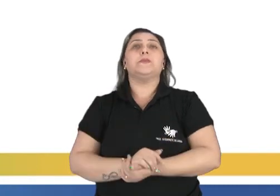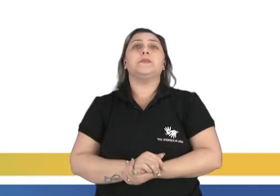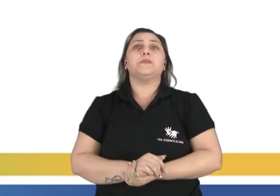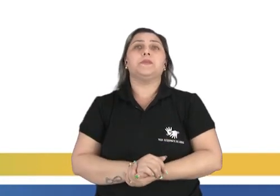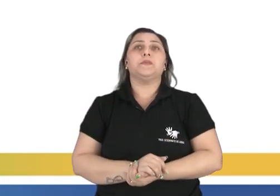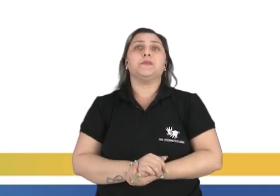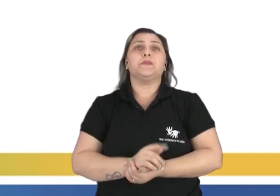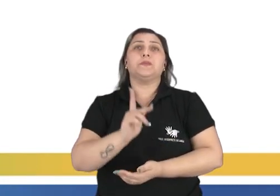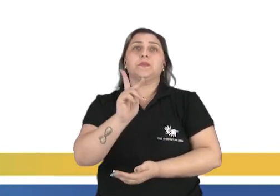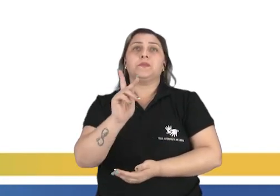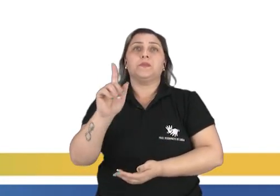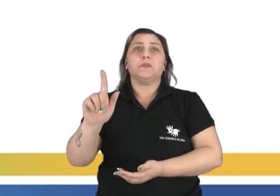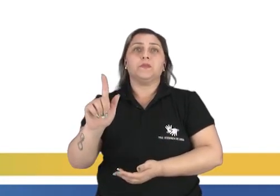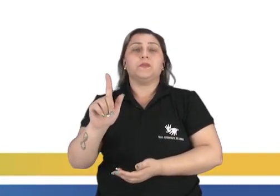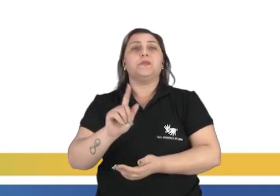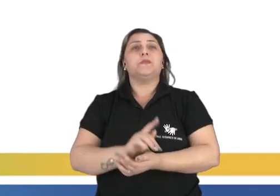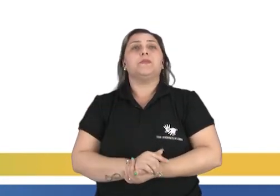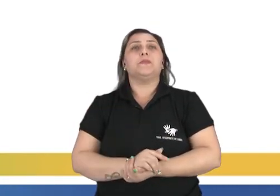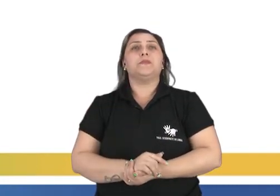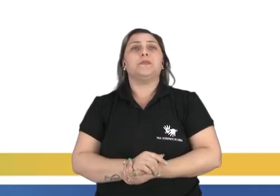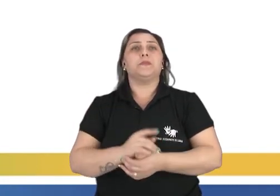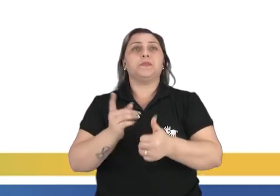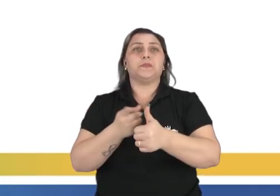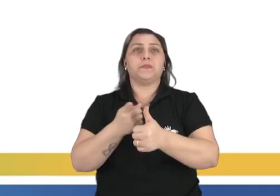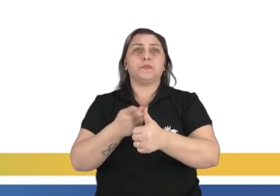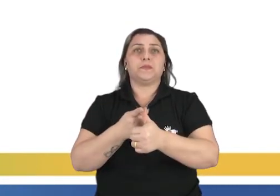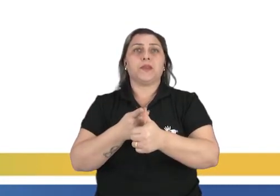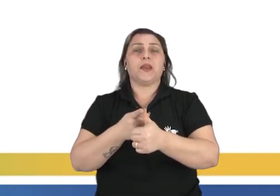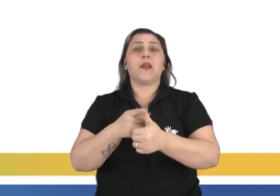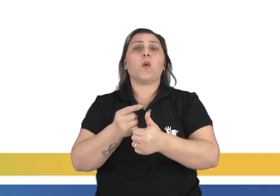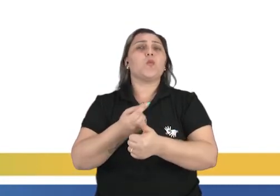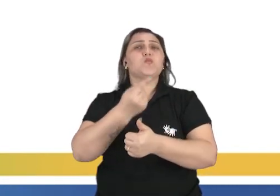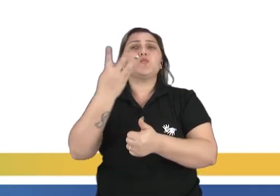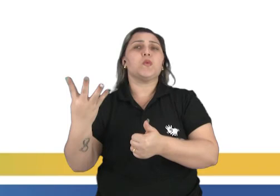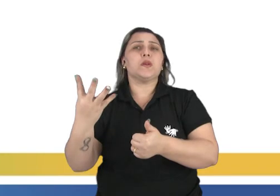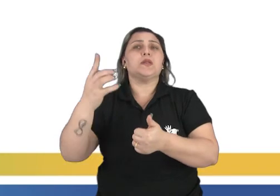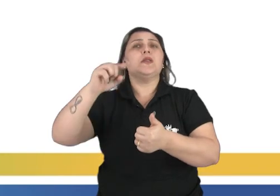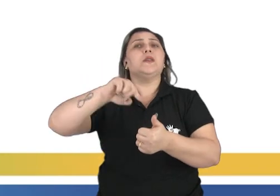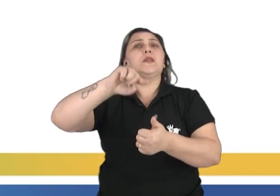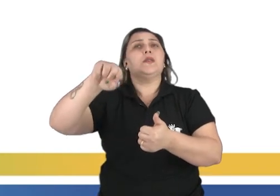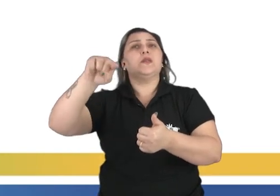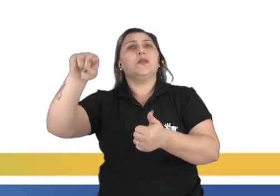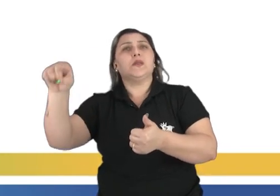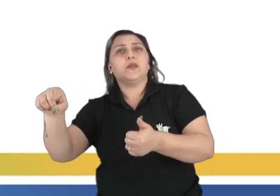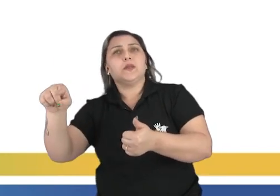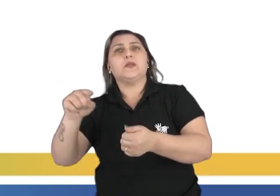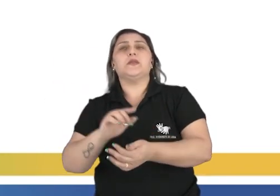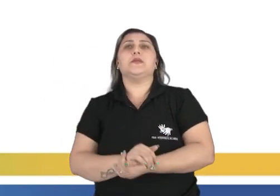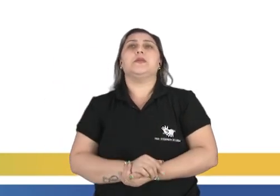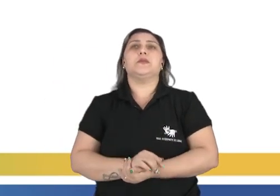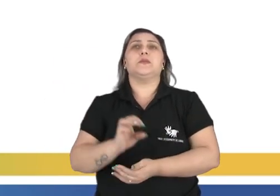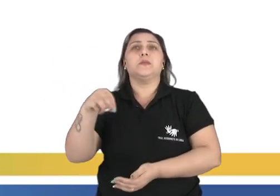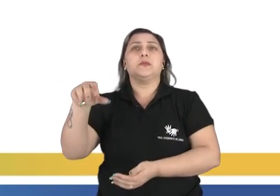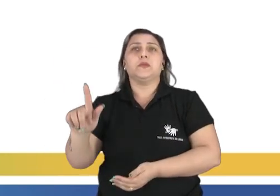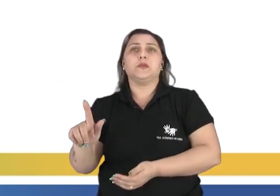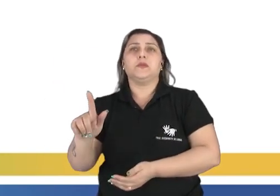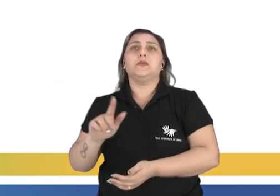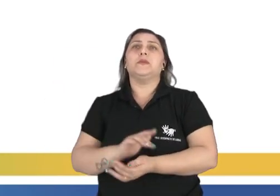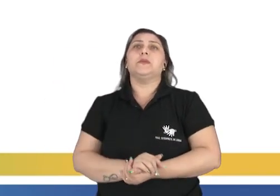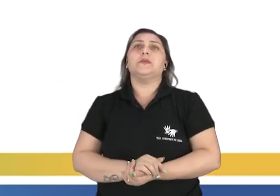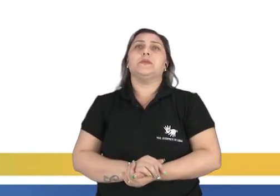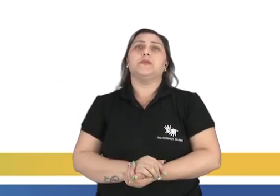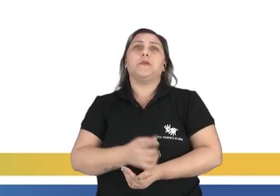nosso quilo, né? Então, o primeiro passo que está sendo um padrão é o quê? Observe quantas casas pulamos de miligramas para